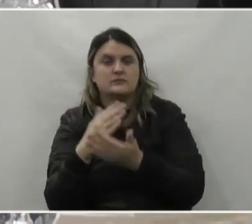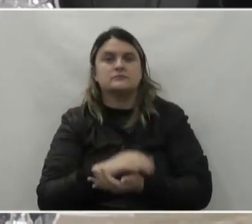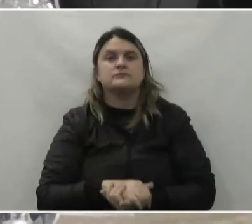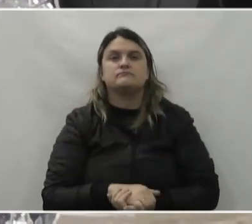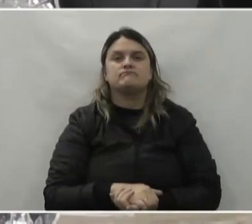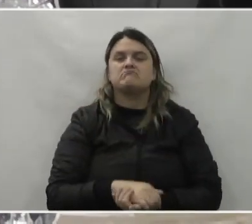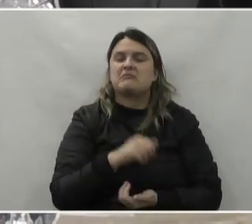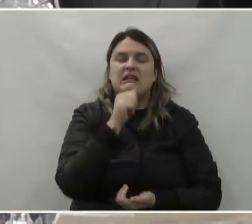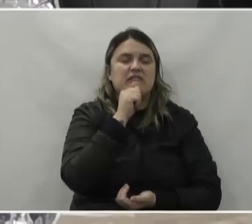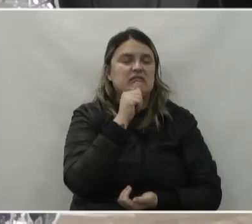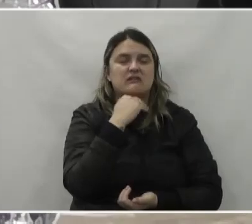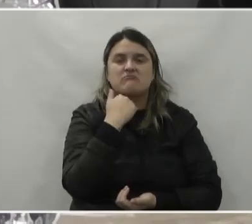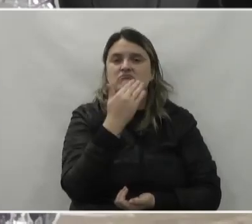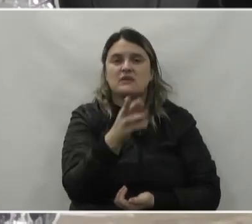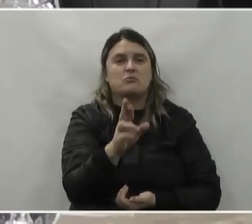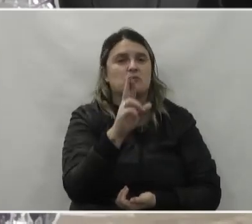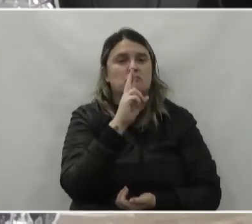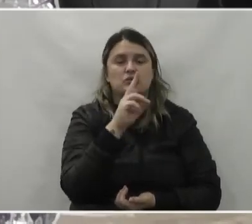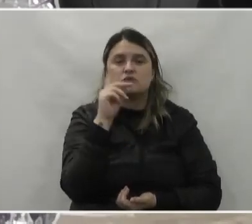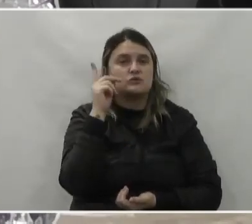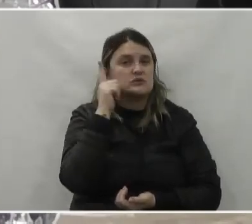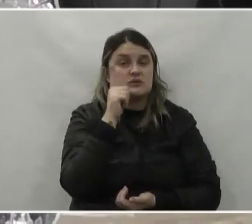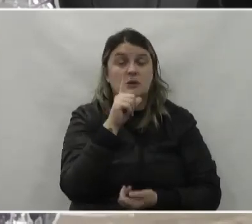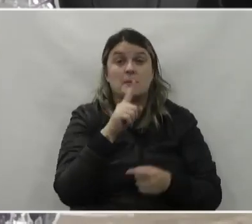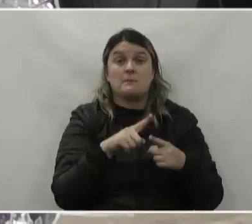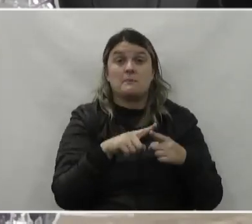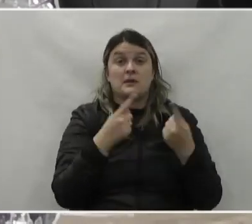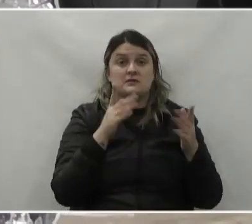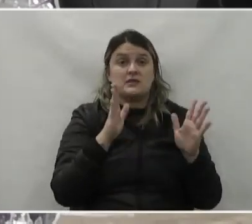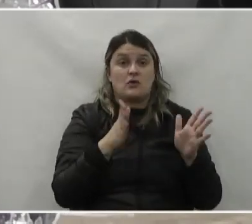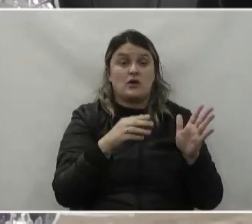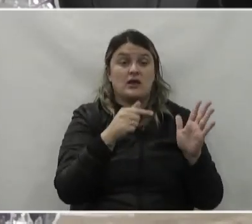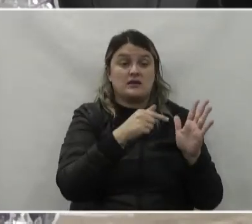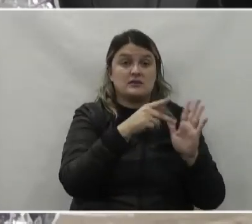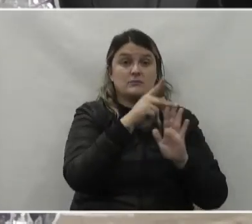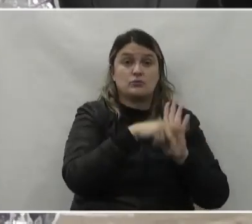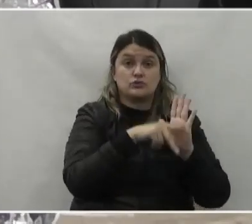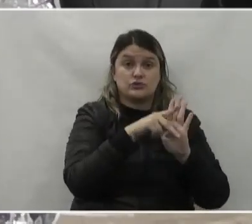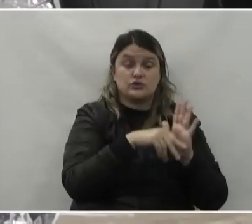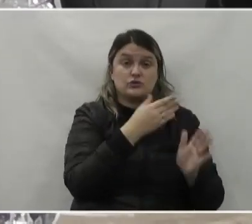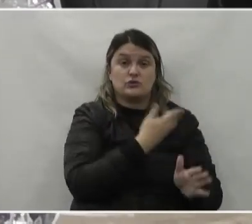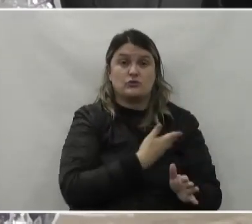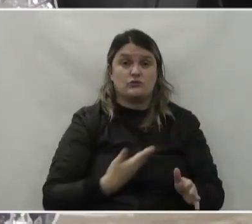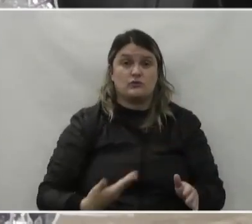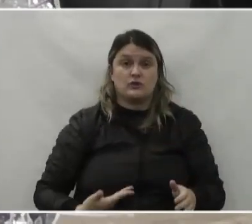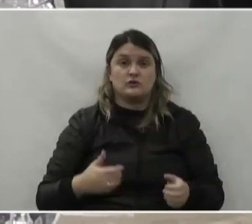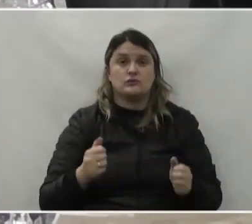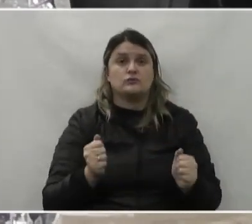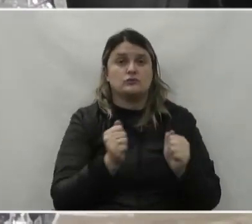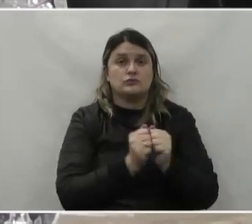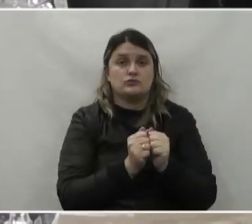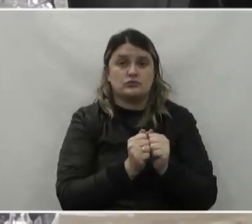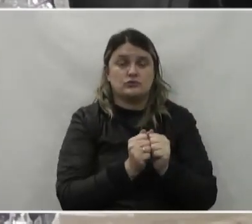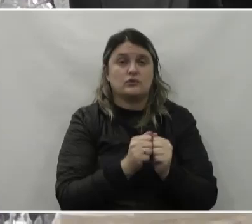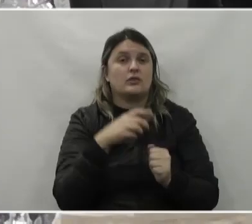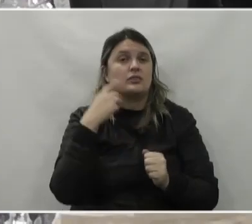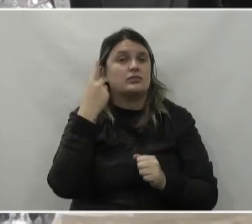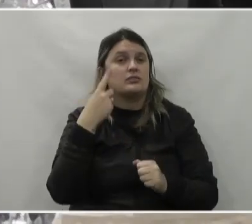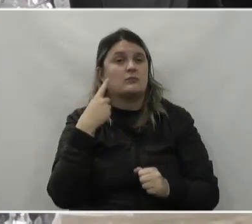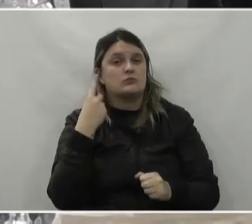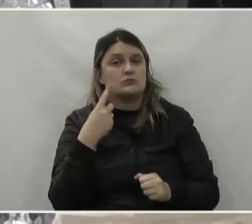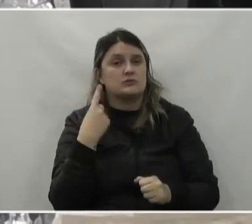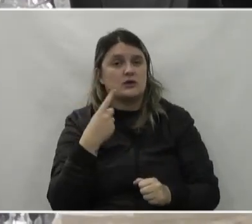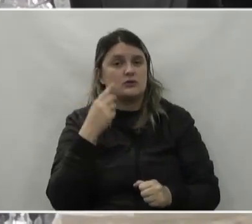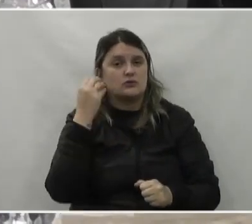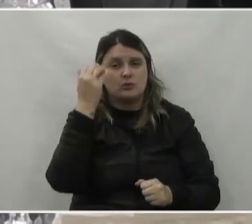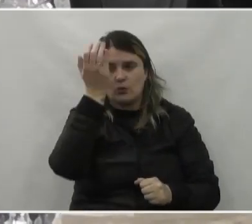Não tivemos êxito, mas agora, graças a Deus, aí com esse programa do governo, aí junto com o deputado